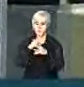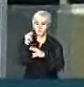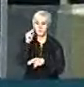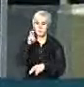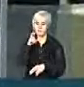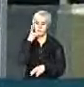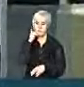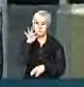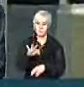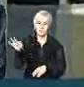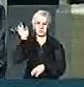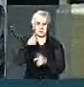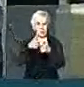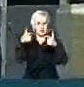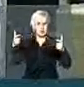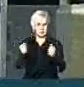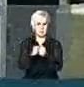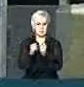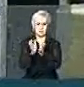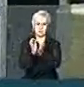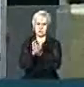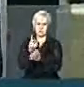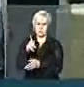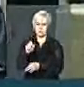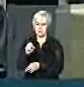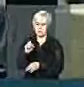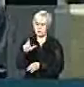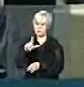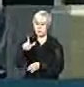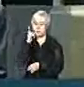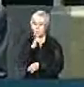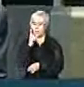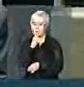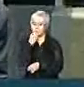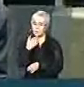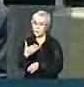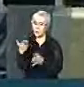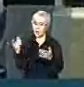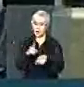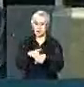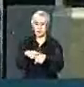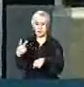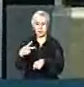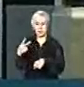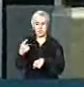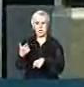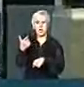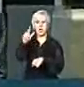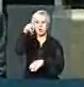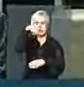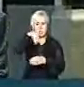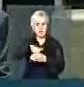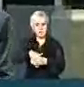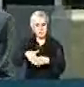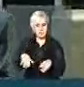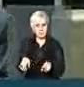federais, um crescimento substantivo para a bancada do PSOL. Agora, o segundo turno é uma outra eleição,